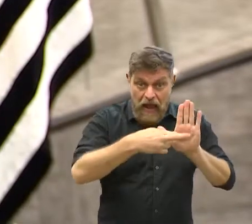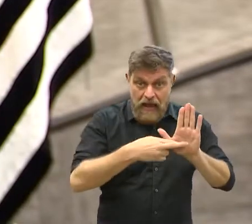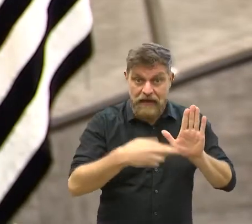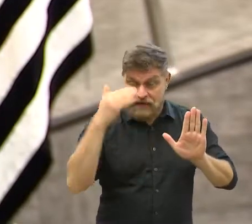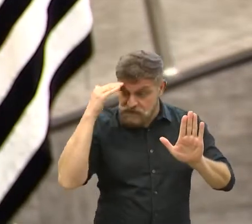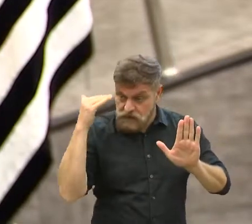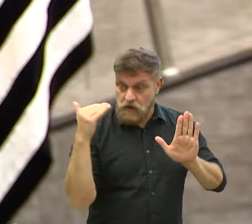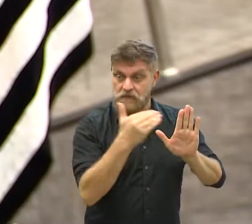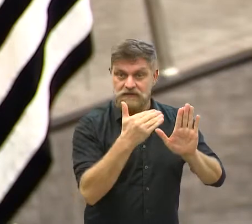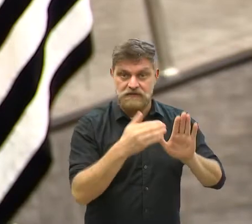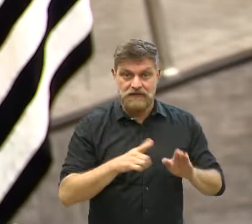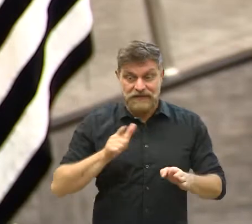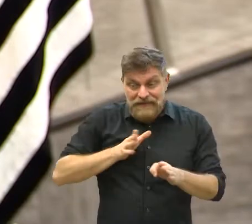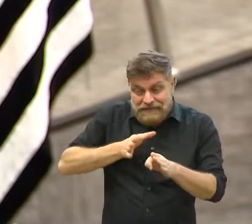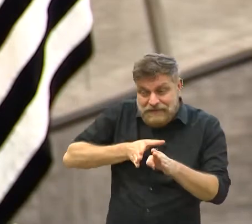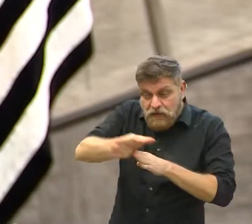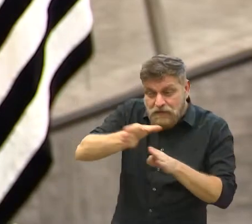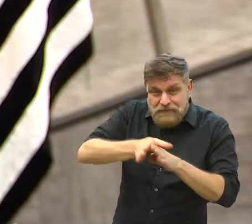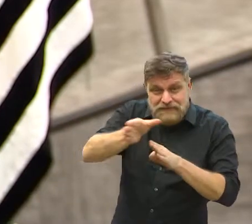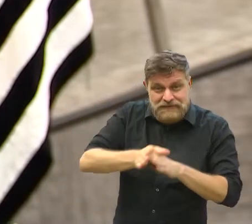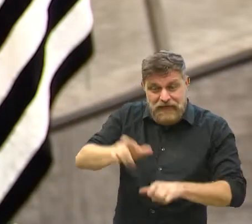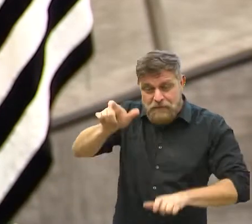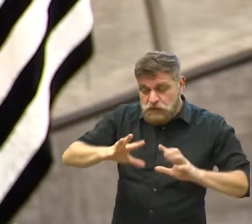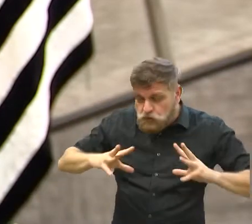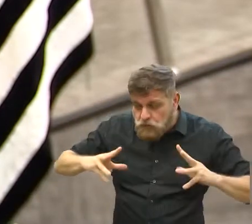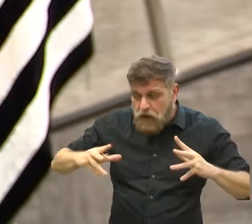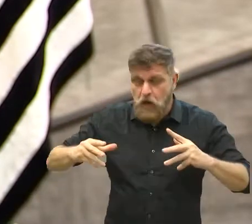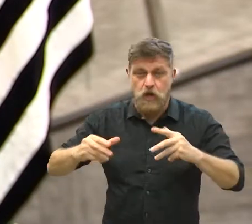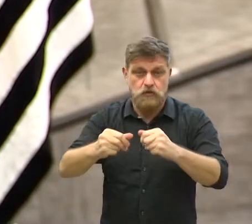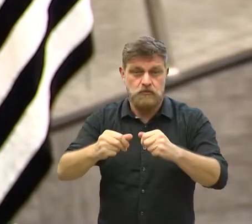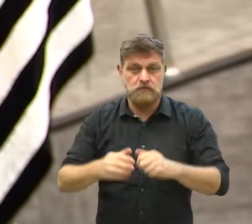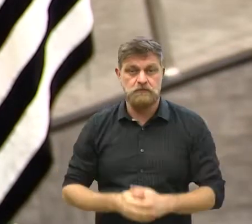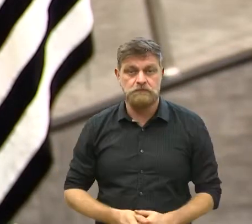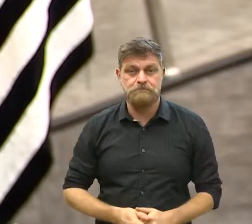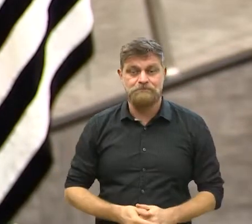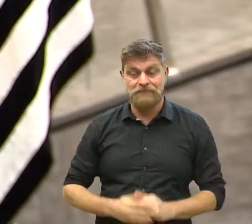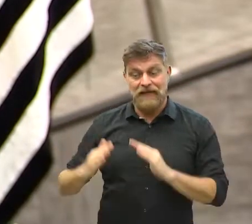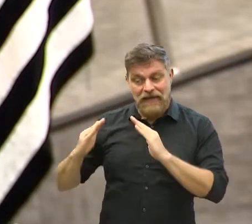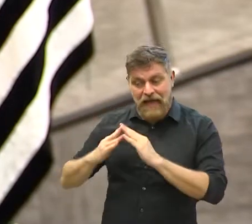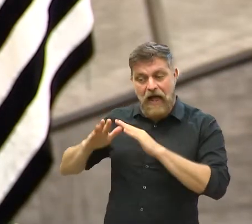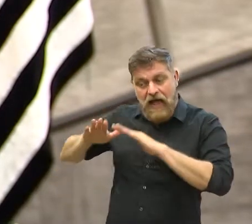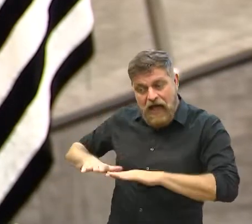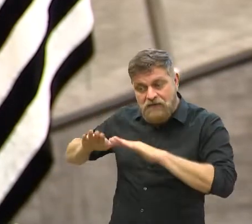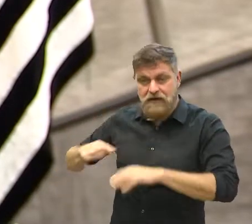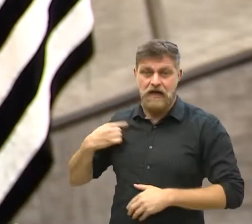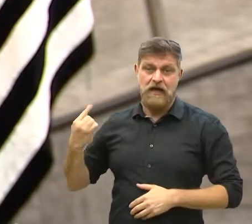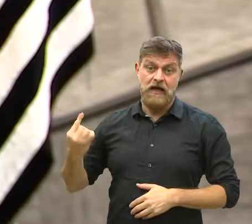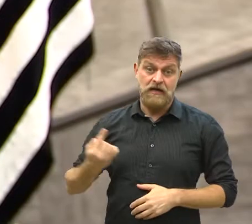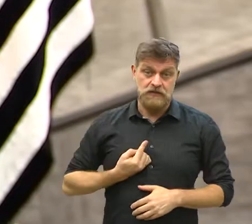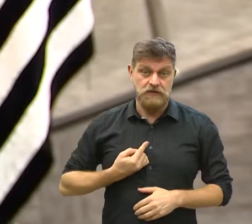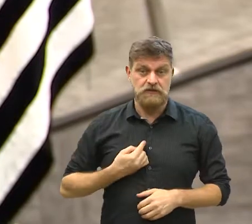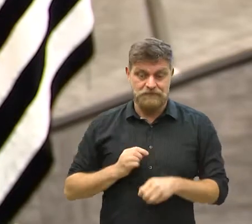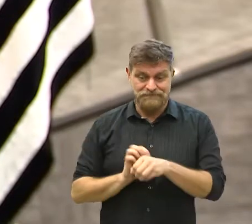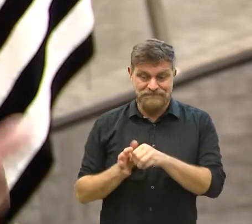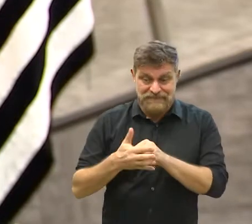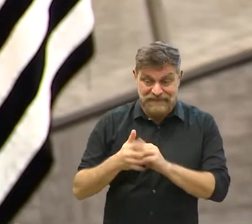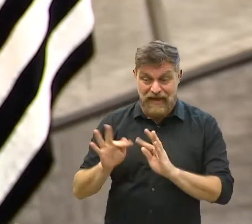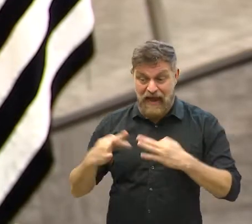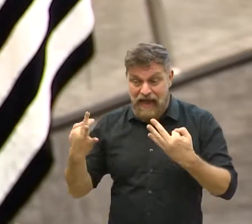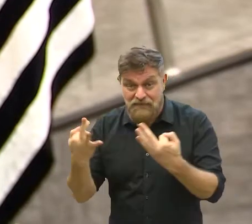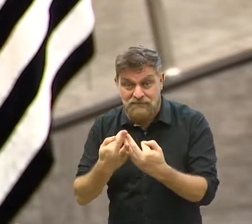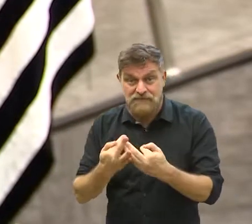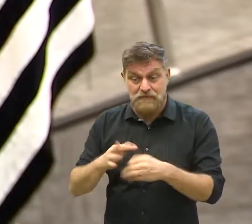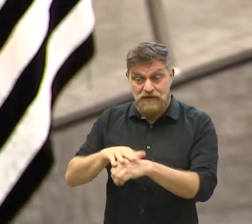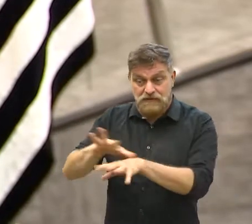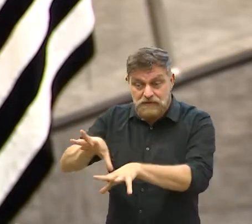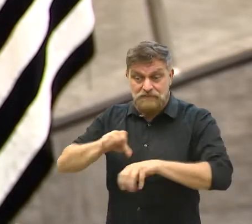sendo falando para todo mundo todo. Vamos ficar em casa para nós evitar que alguém da família